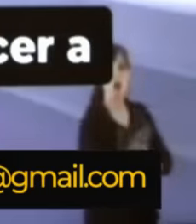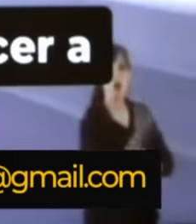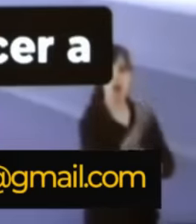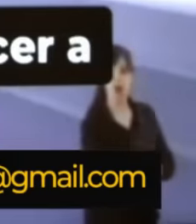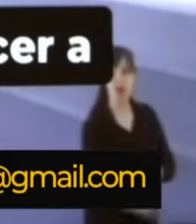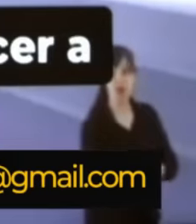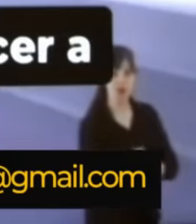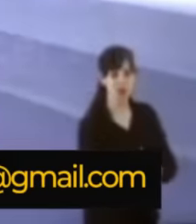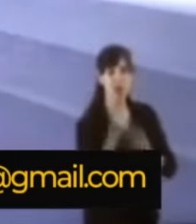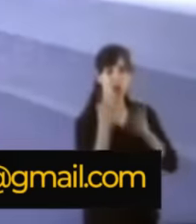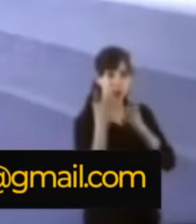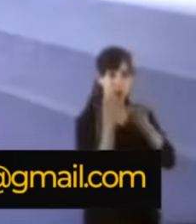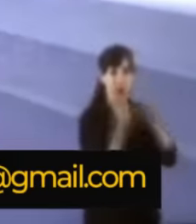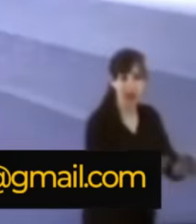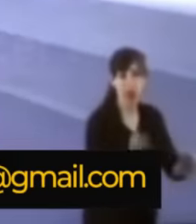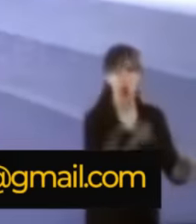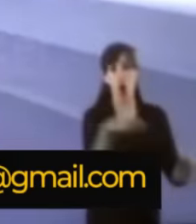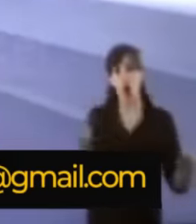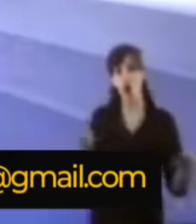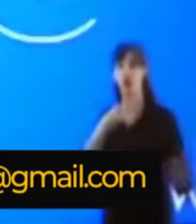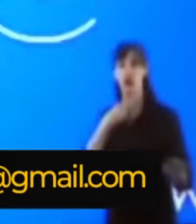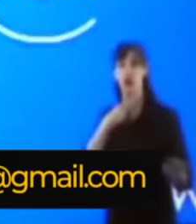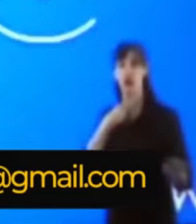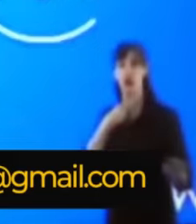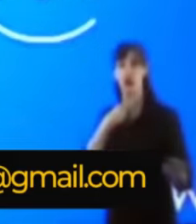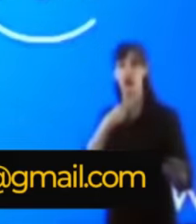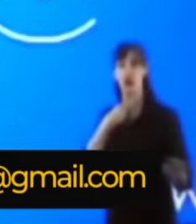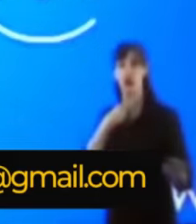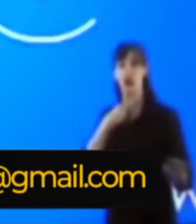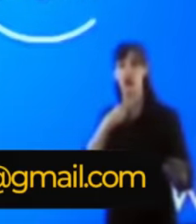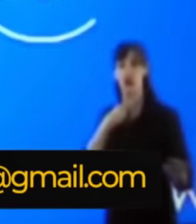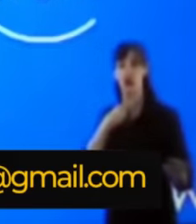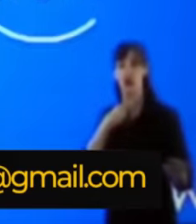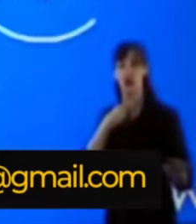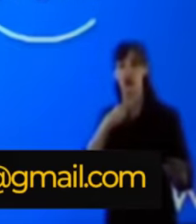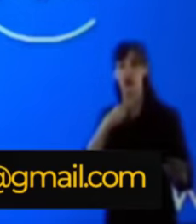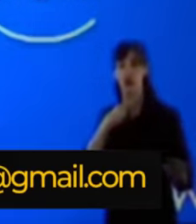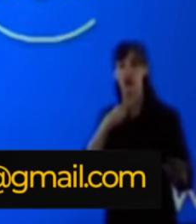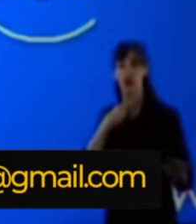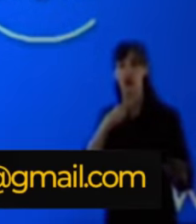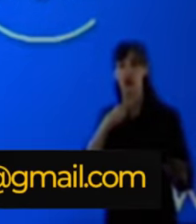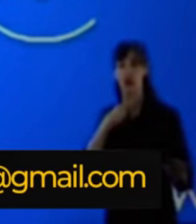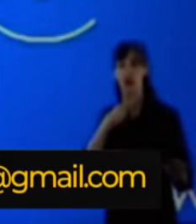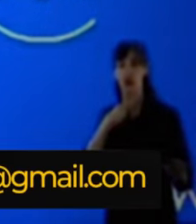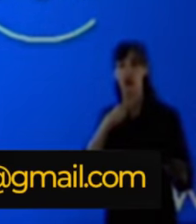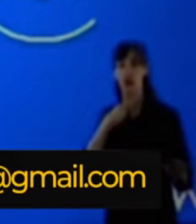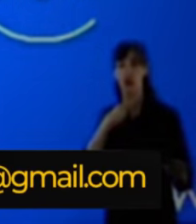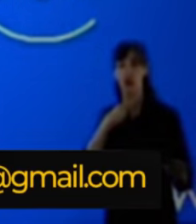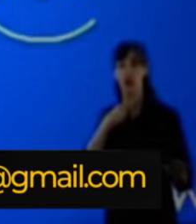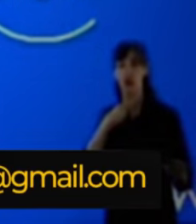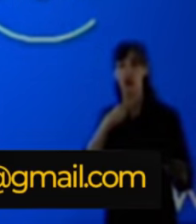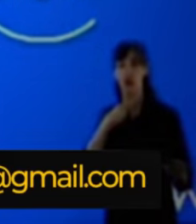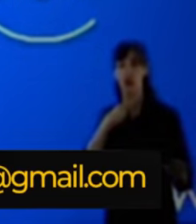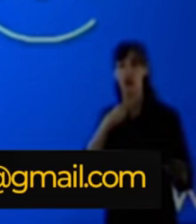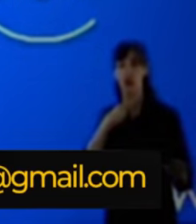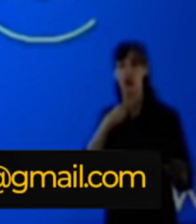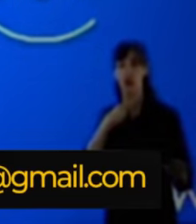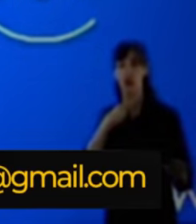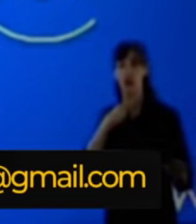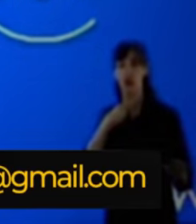por el deseo de pertenecer a una casta privilegiada, e outro, quer dizer, bem, um desejo bem próximos a uma